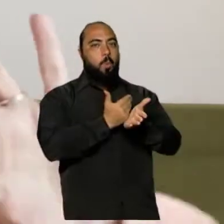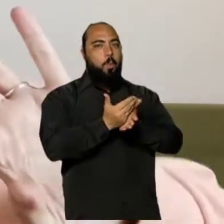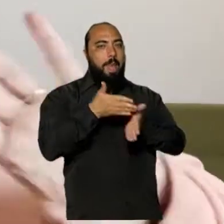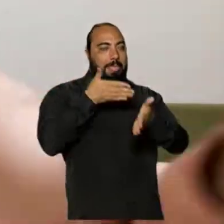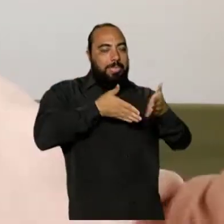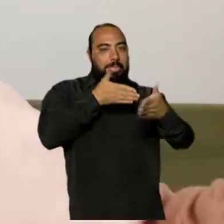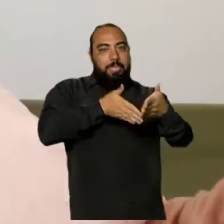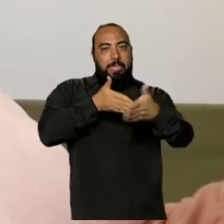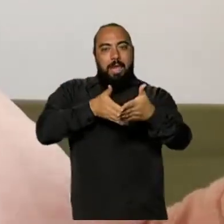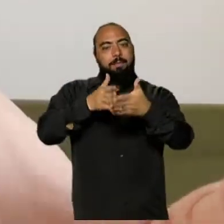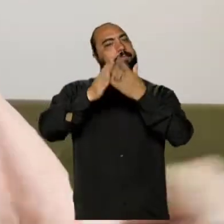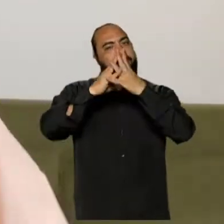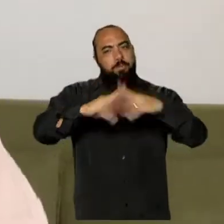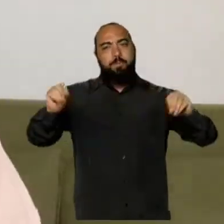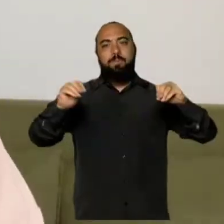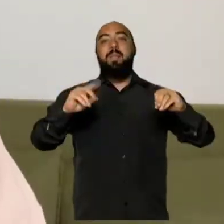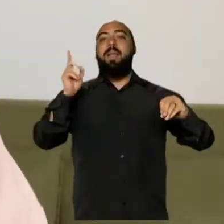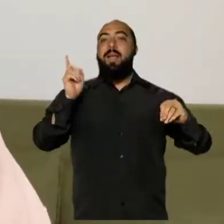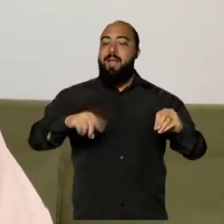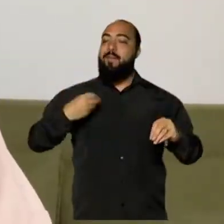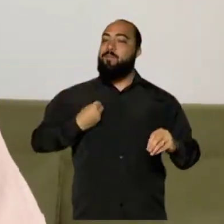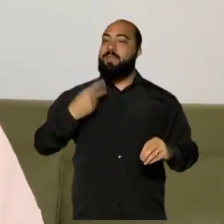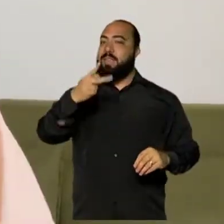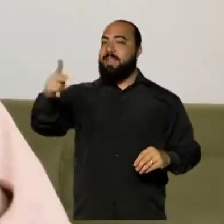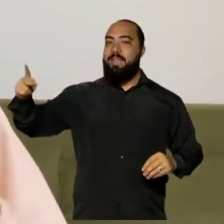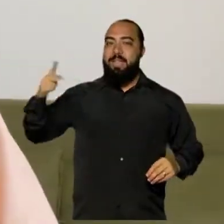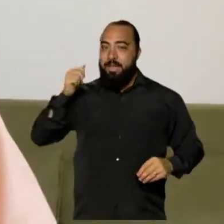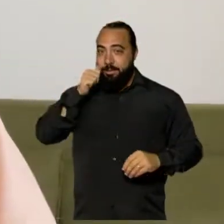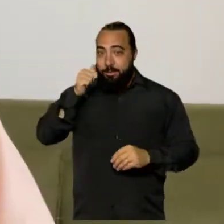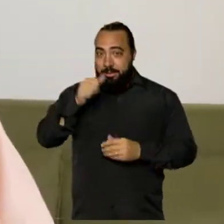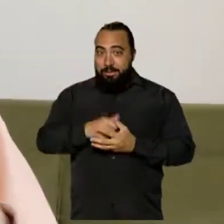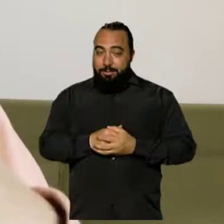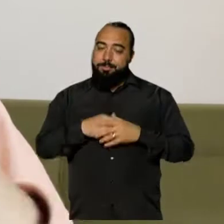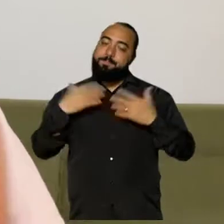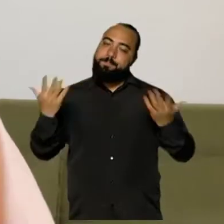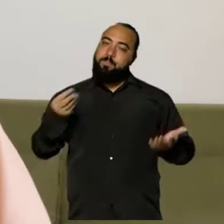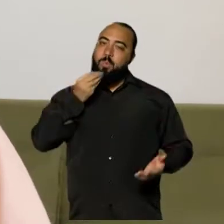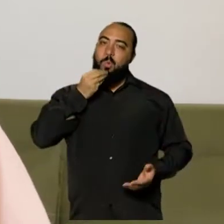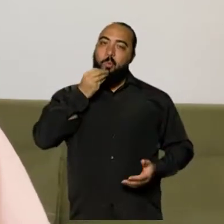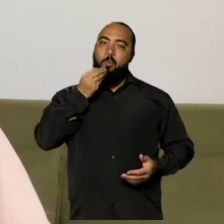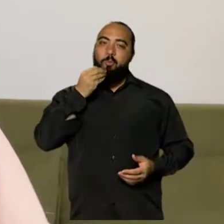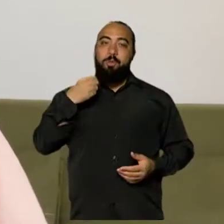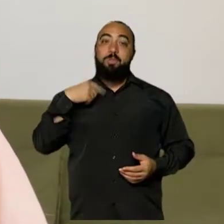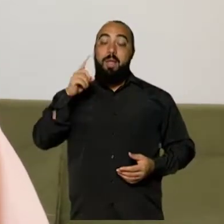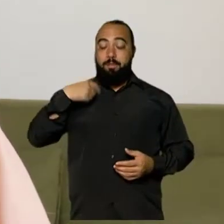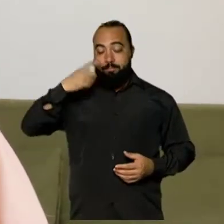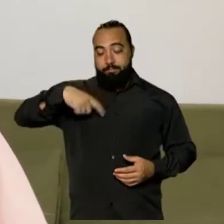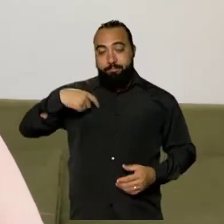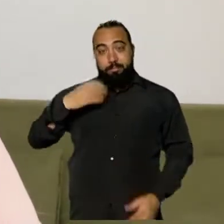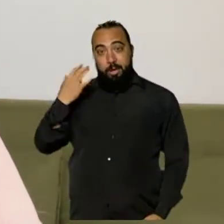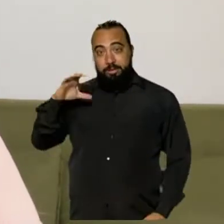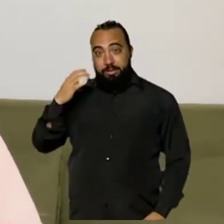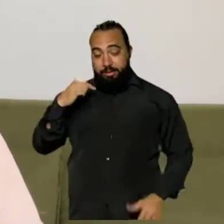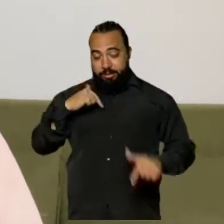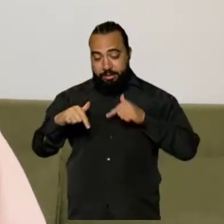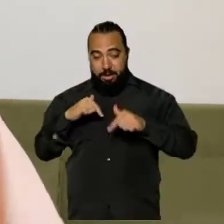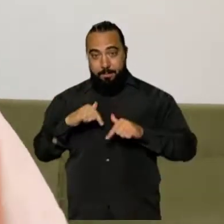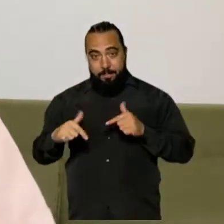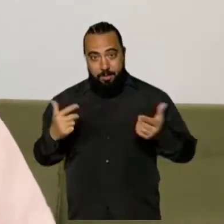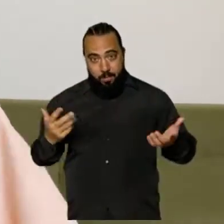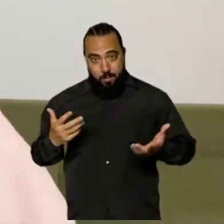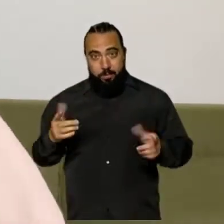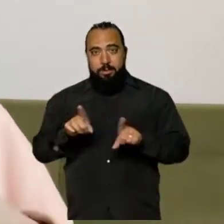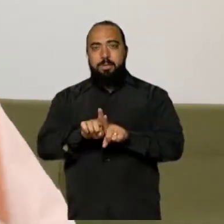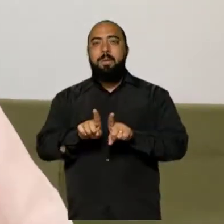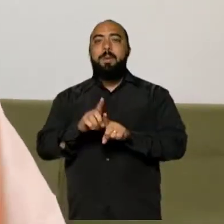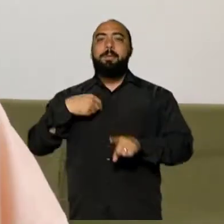barreiras, né? Eu tô tentando tirar a primeira barreira da vida dessas meninas. É óbvio que e sendo uma cientista espacial trabalhando hoje, né, eu também